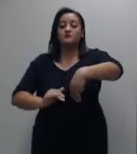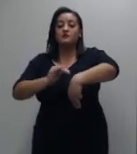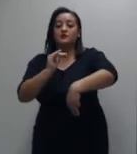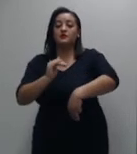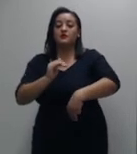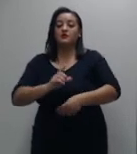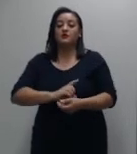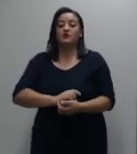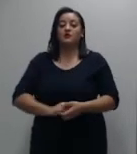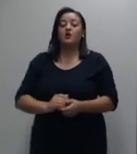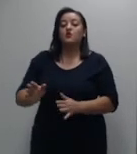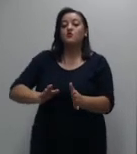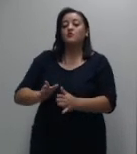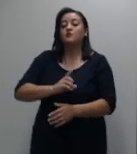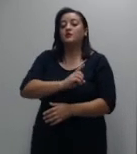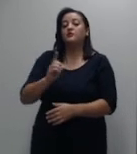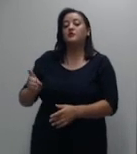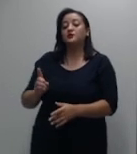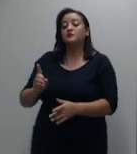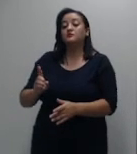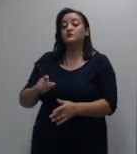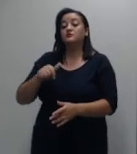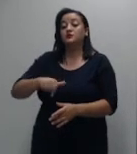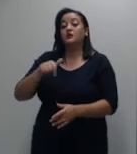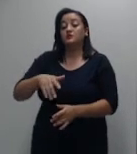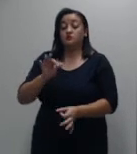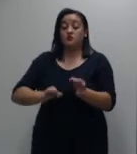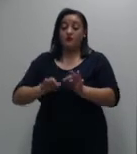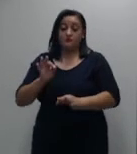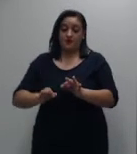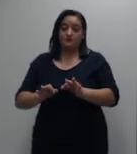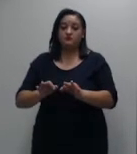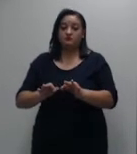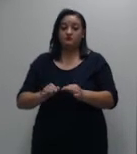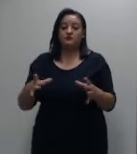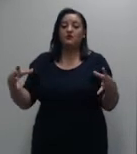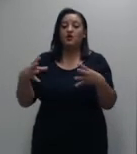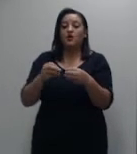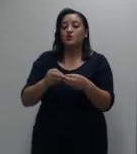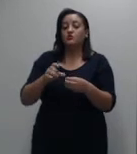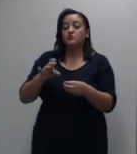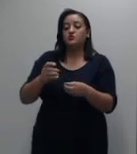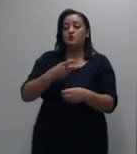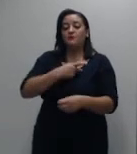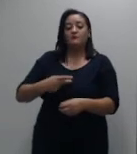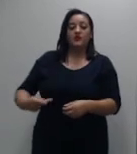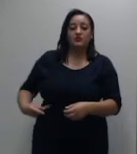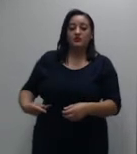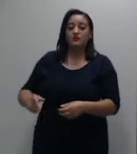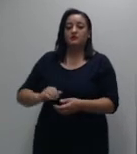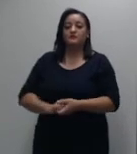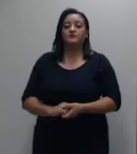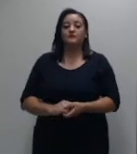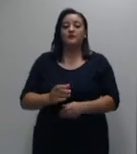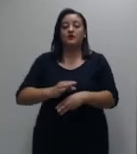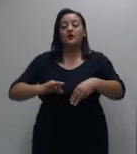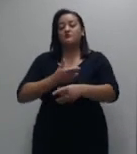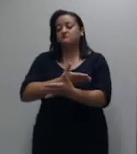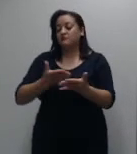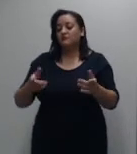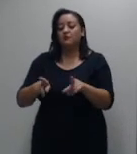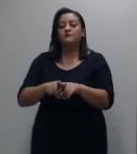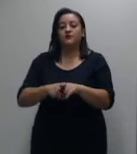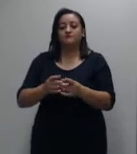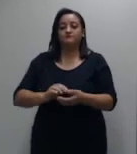de um ano a contar da data deste julgamento se resume a isso uma presidente na administração e negócios